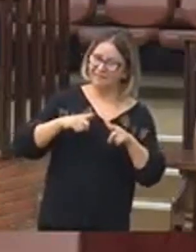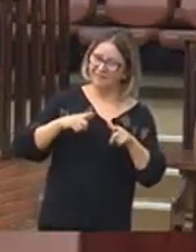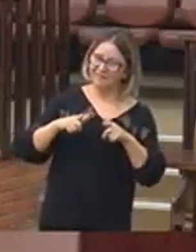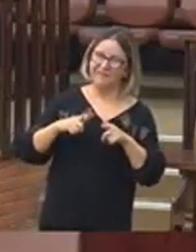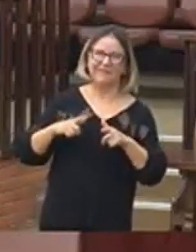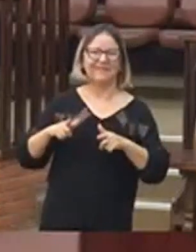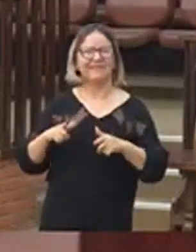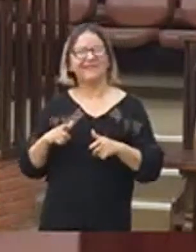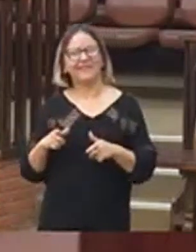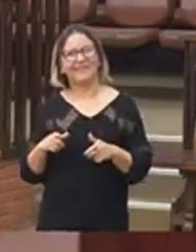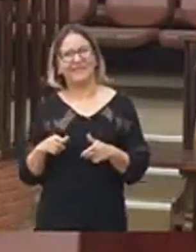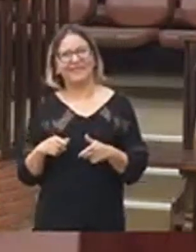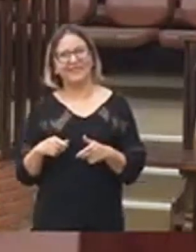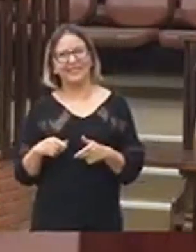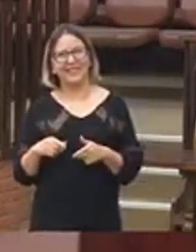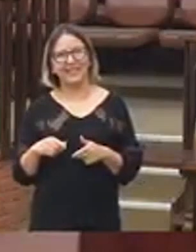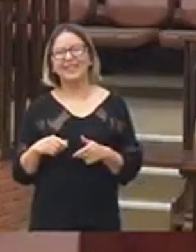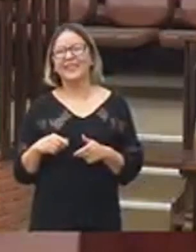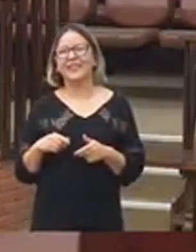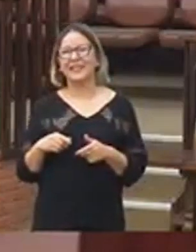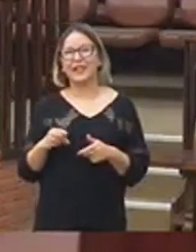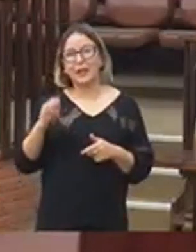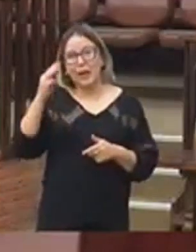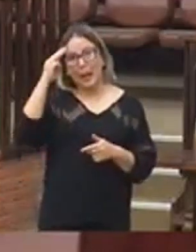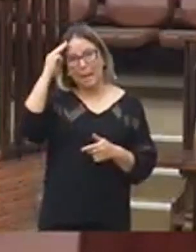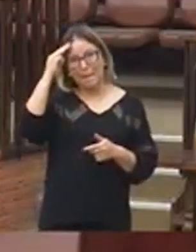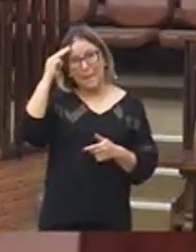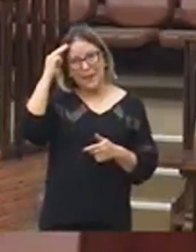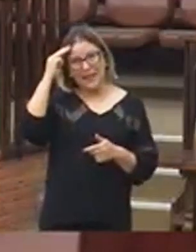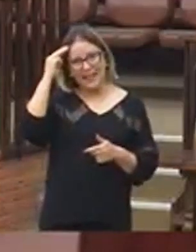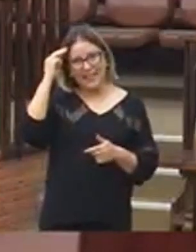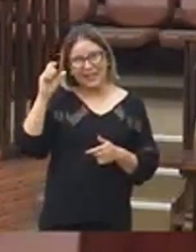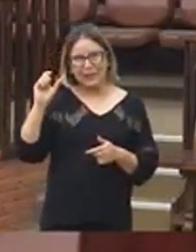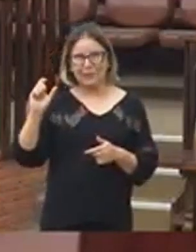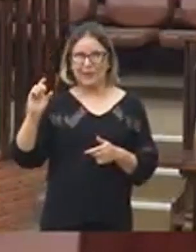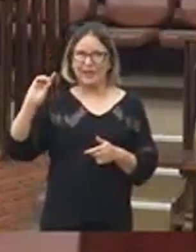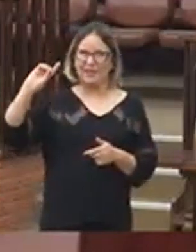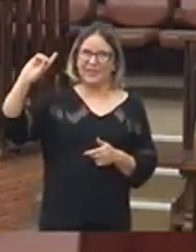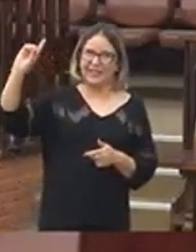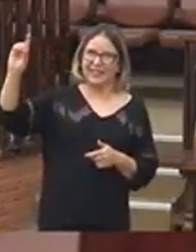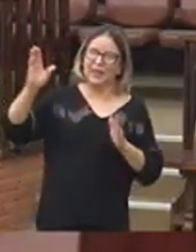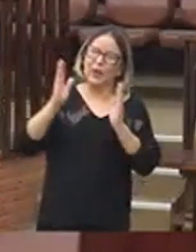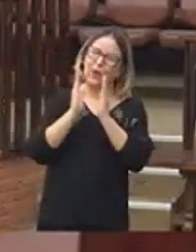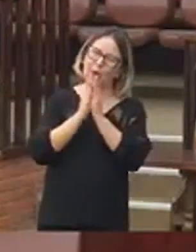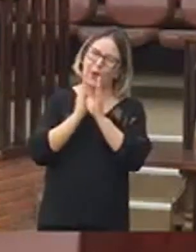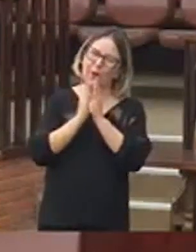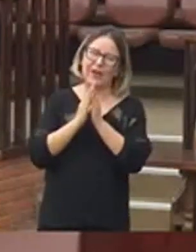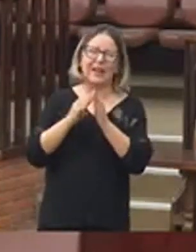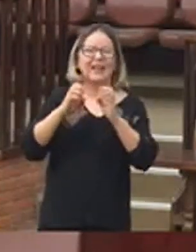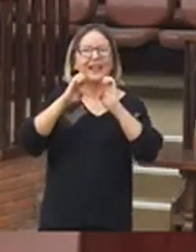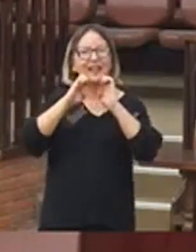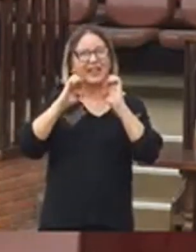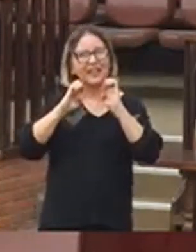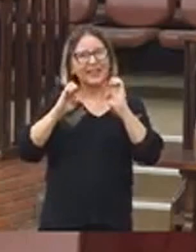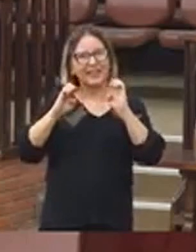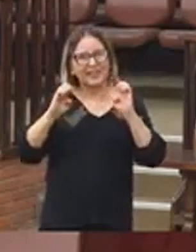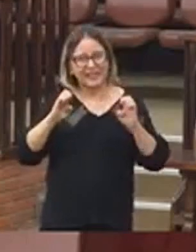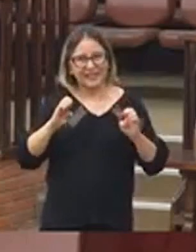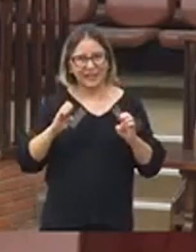Vamos procurar meditar na palavra e orar e também evangelizar